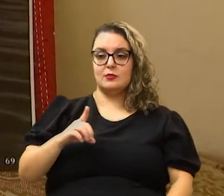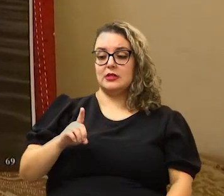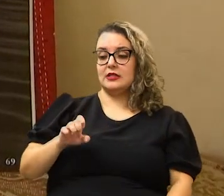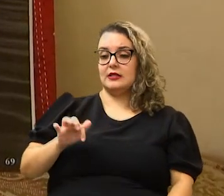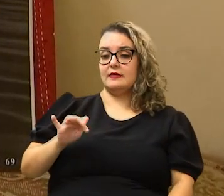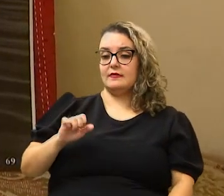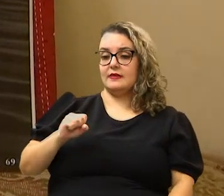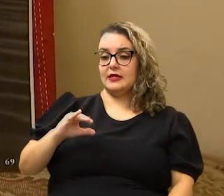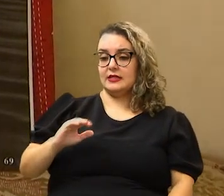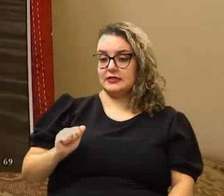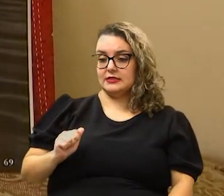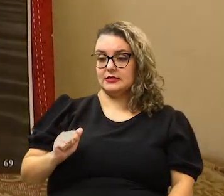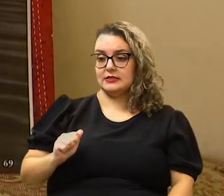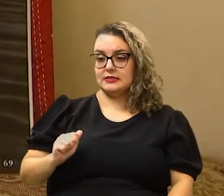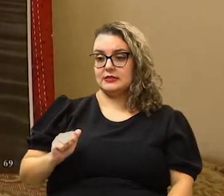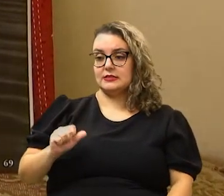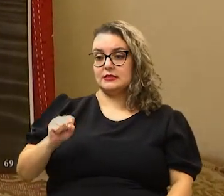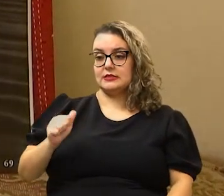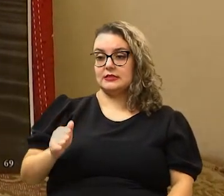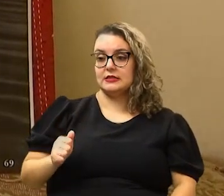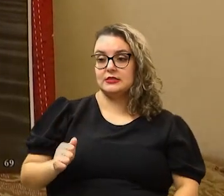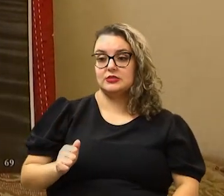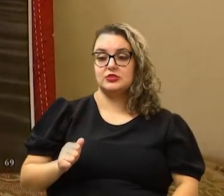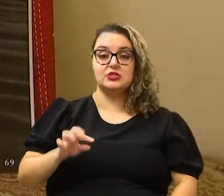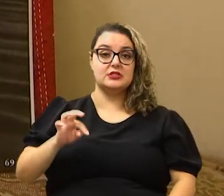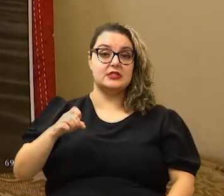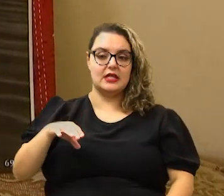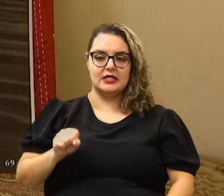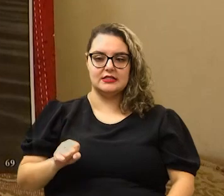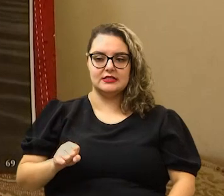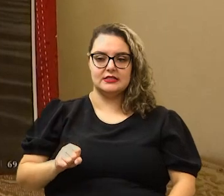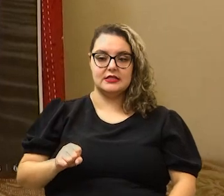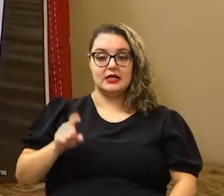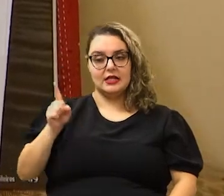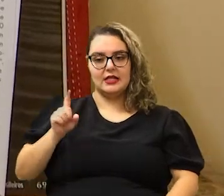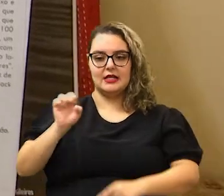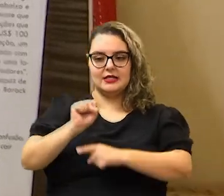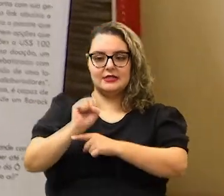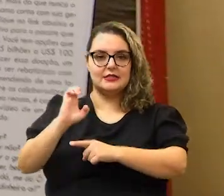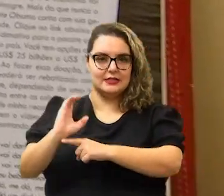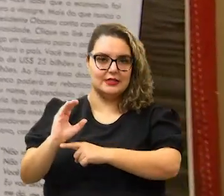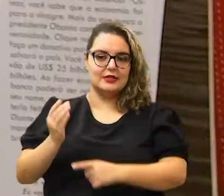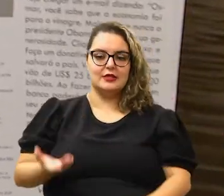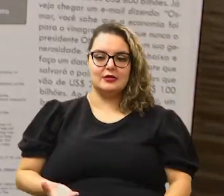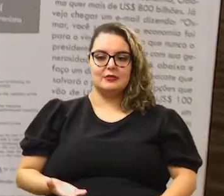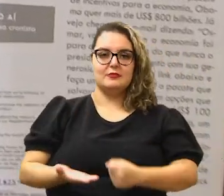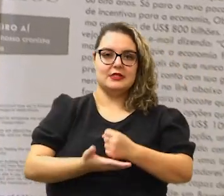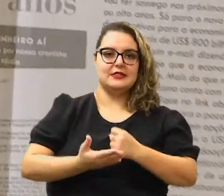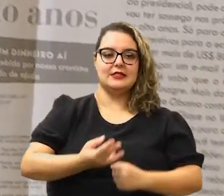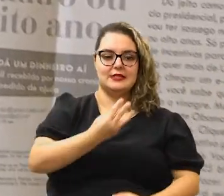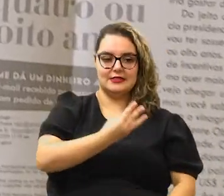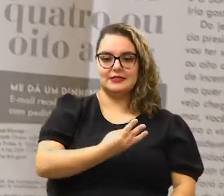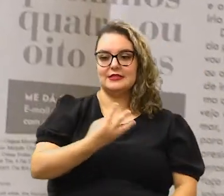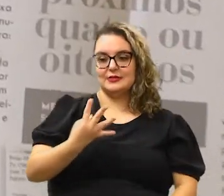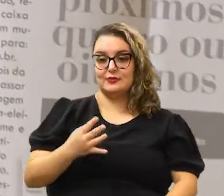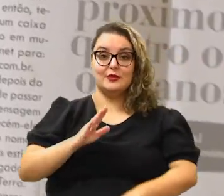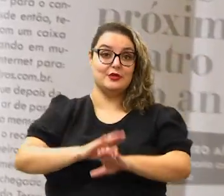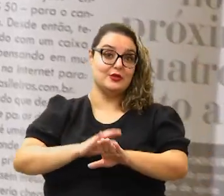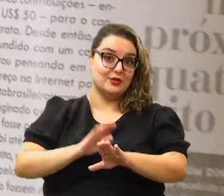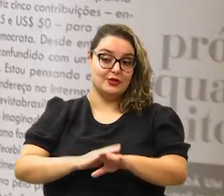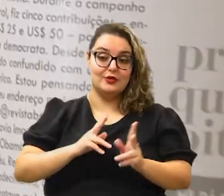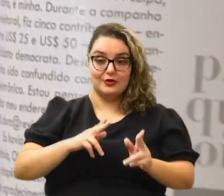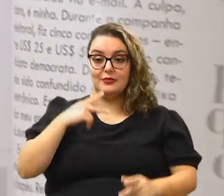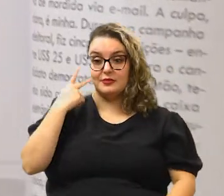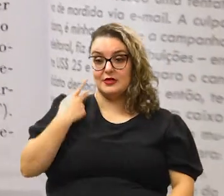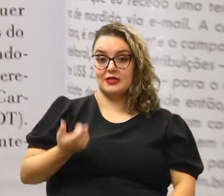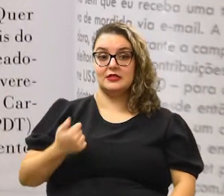do Fundo de Solidariedade com Magalhães Teixeira e fiquei lá um tempo, fazia parte do conselho,